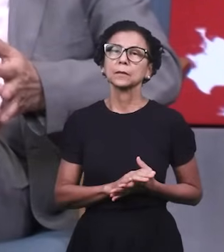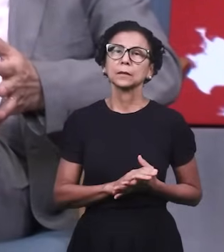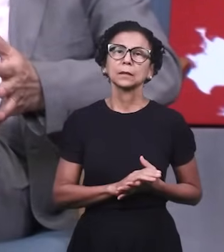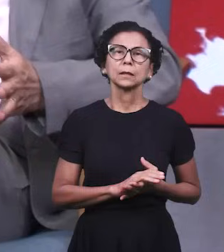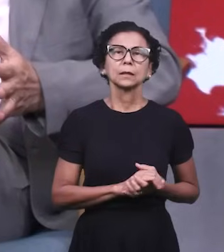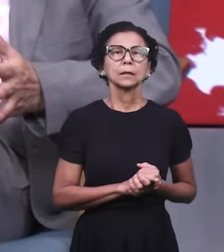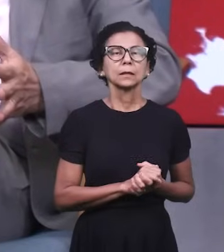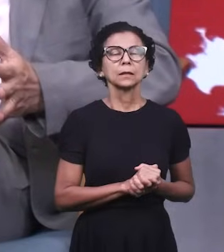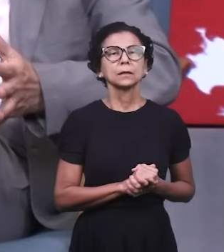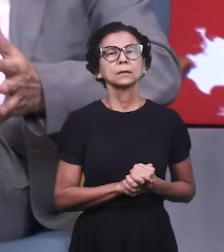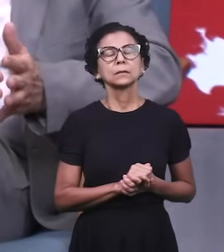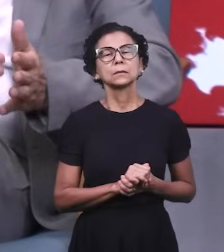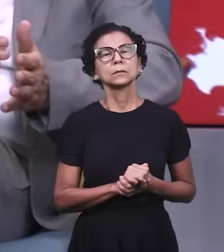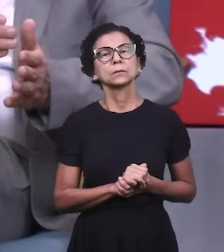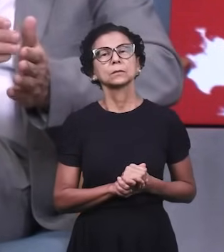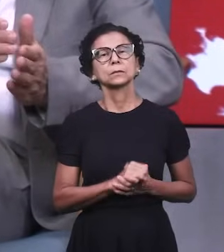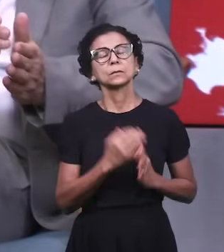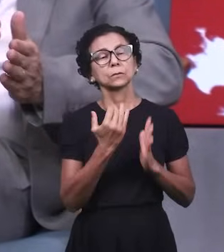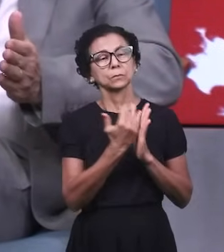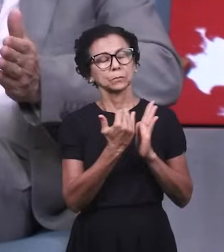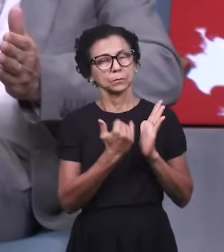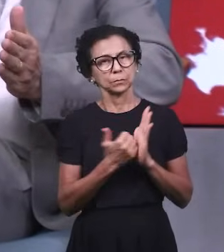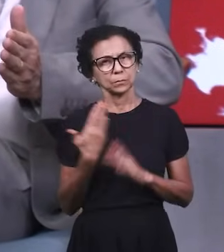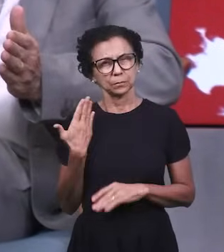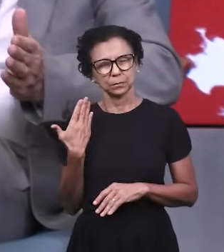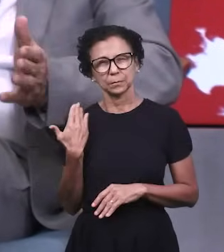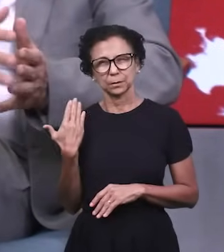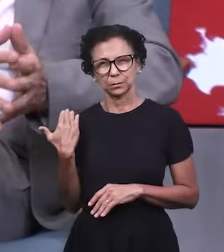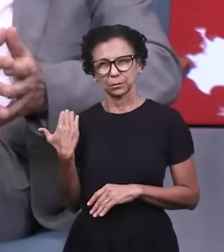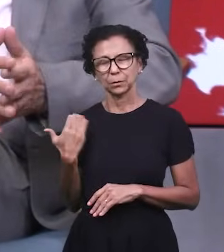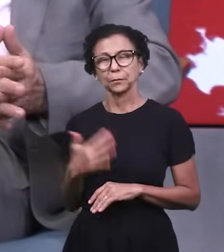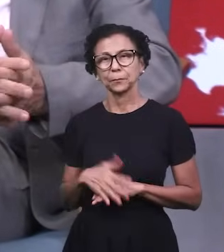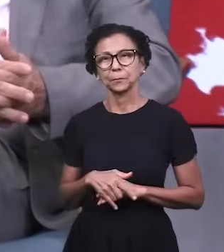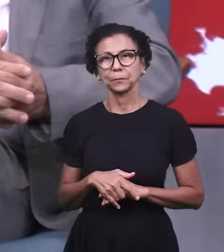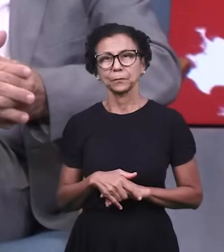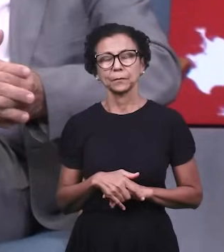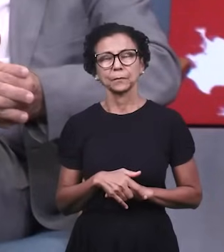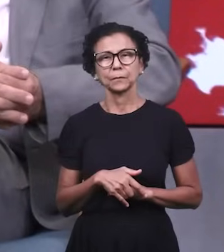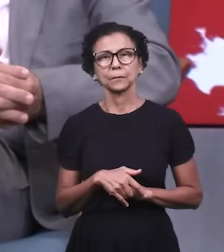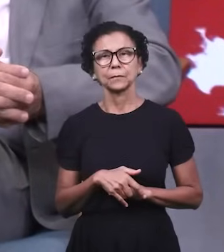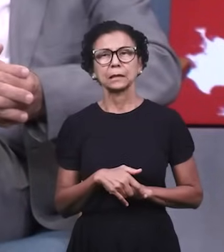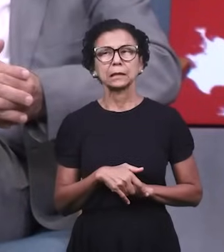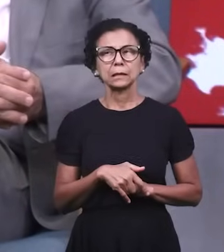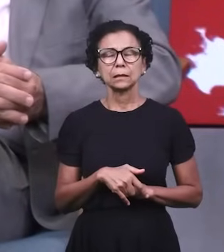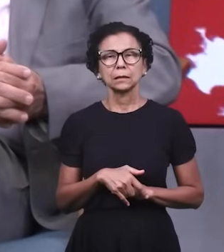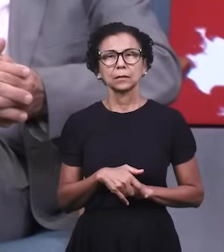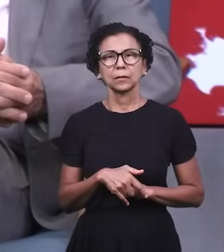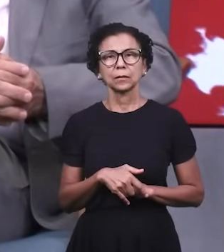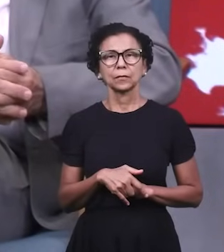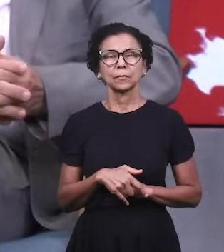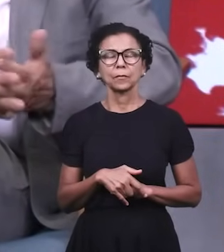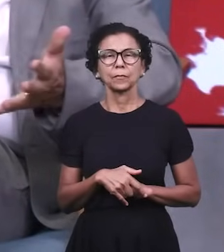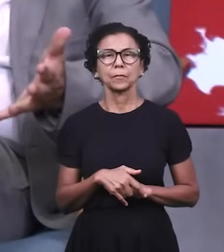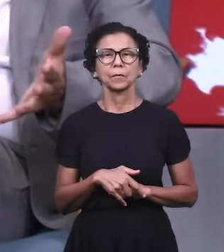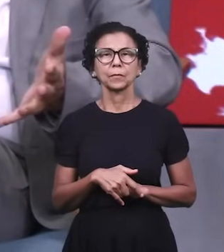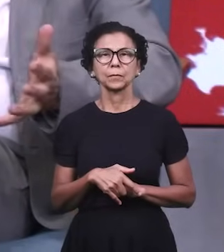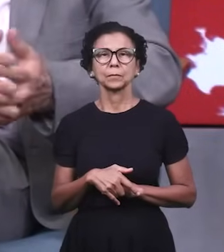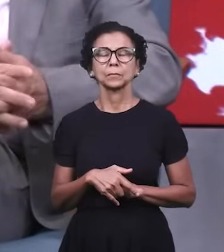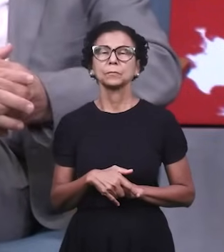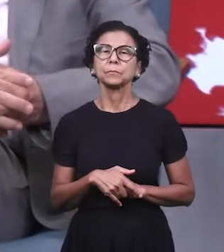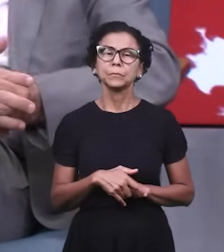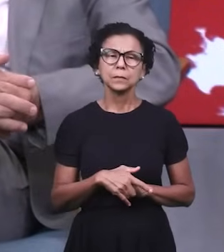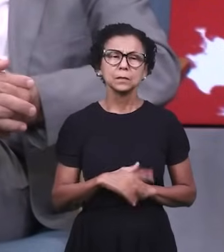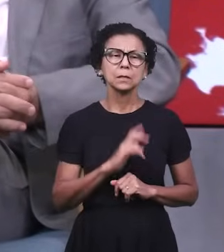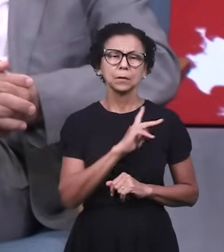anteriores que essas formas descritas no tempo da igreja pelo apóstolo Paulo